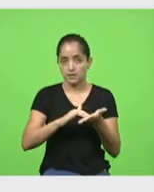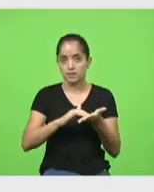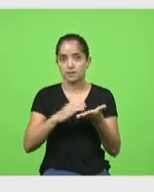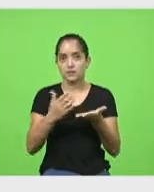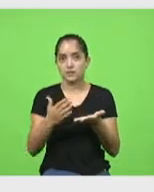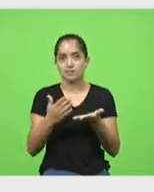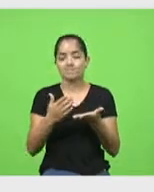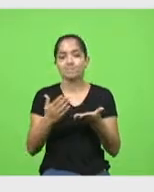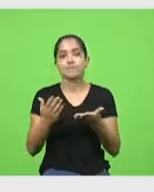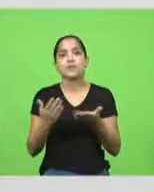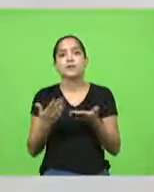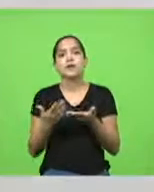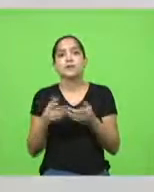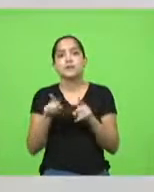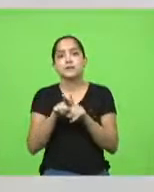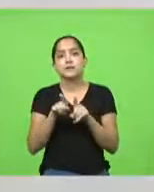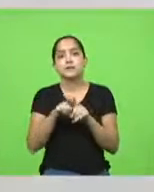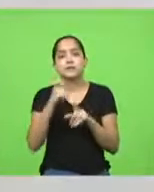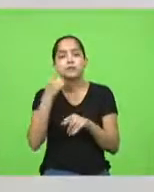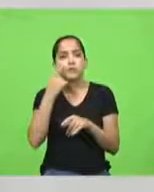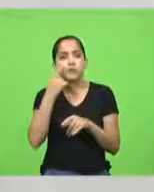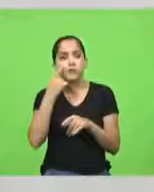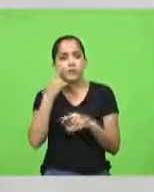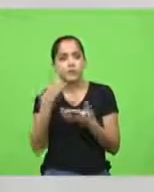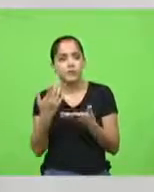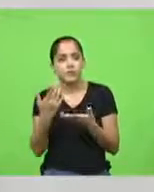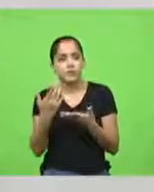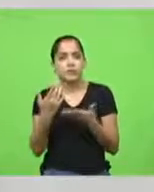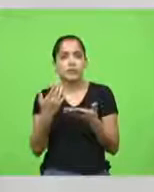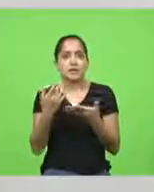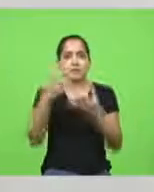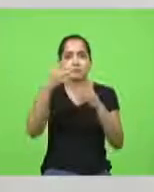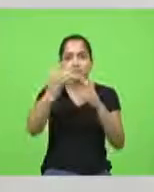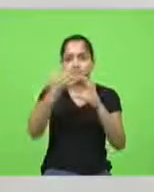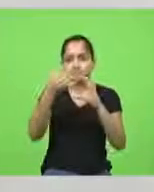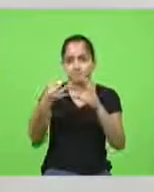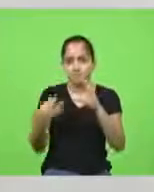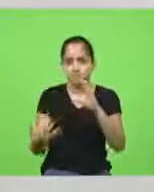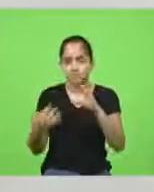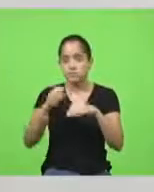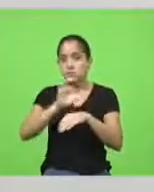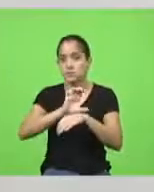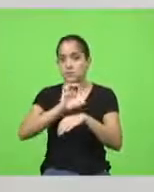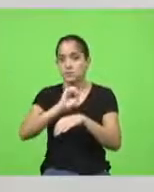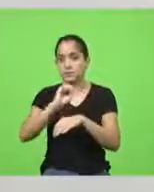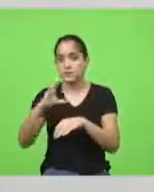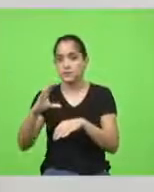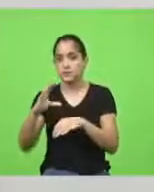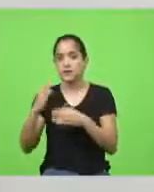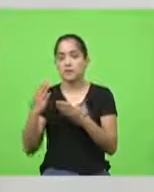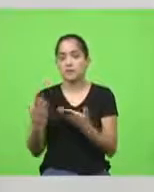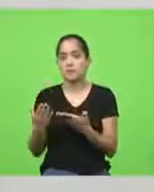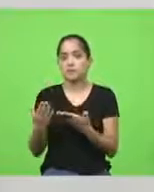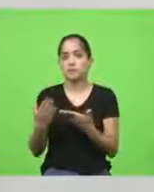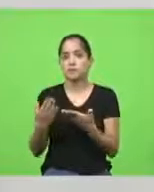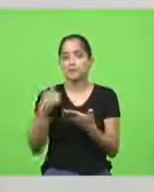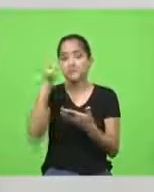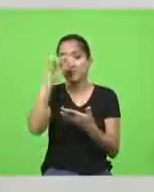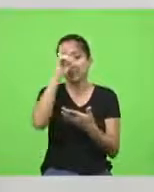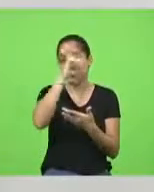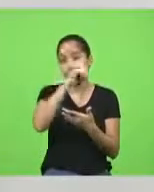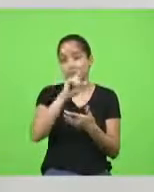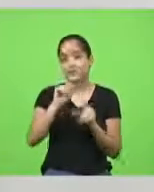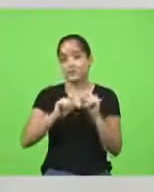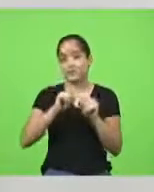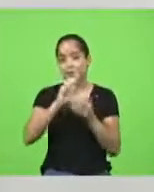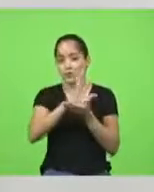digital. E se nós formos olhar o relevo, a característica de Santa Catarina, Nós temos grandes dificuldades no modelo